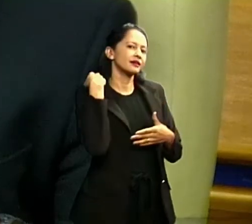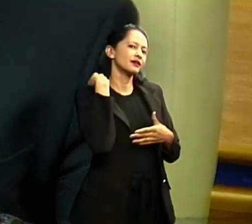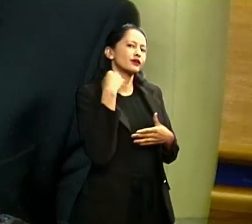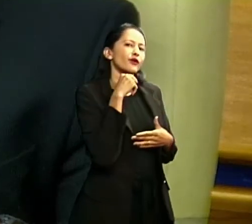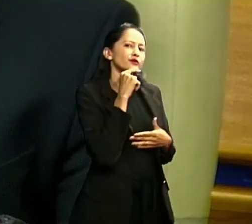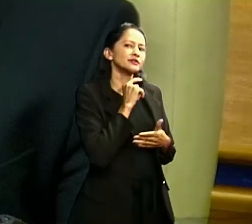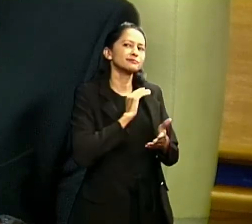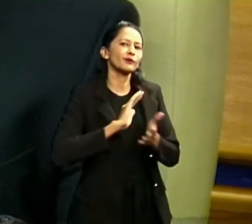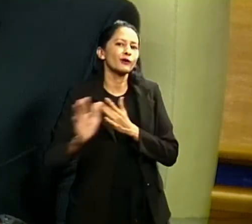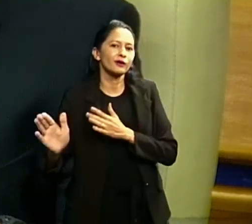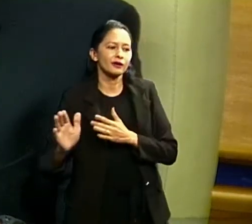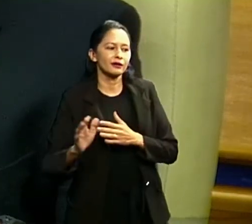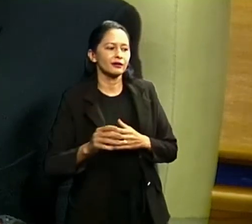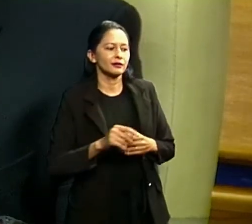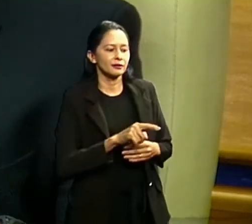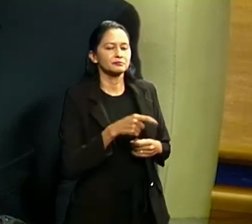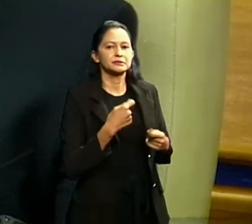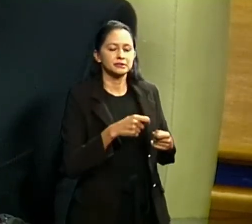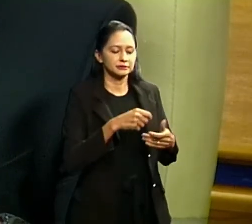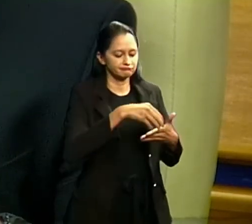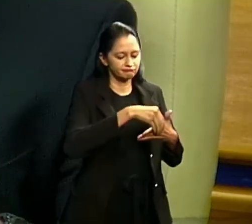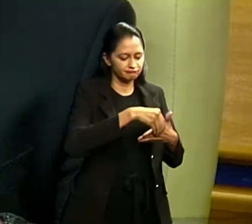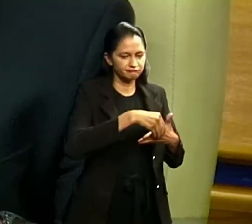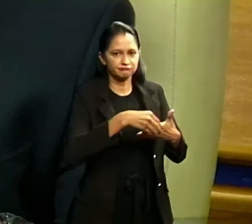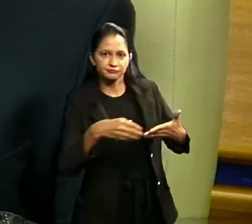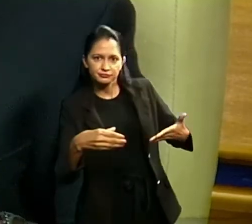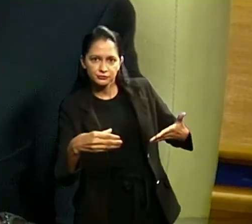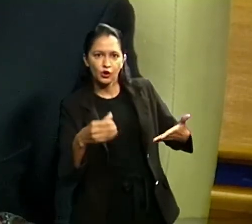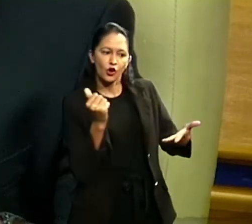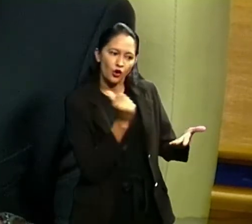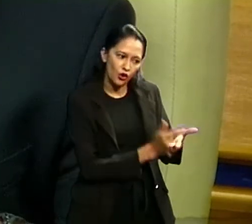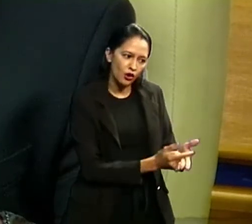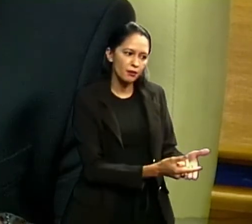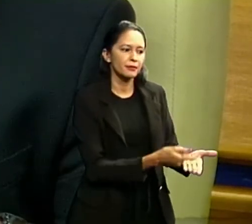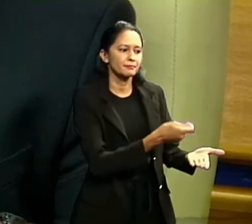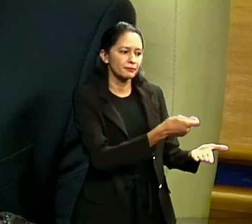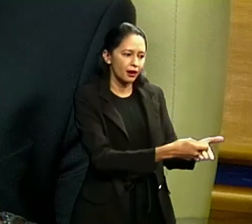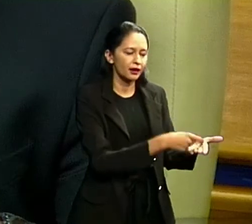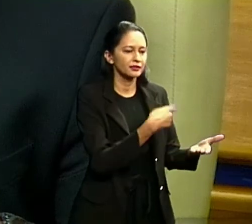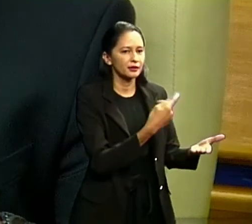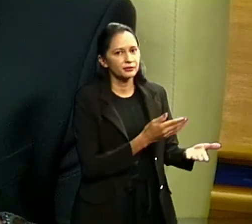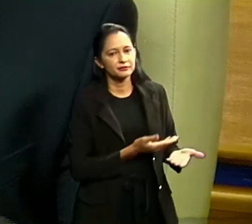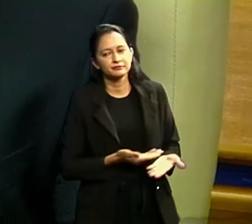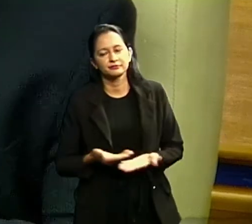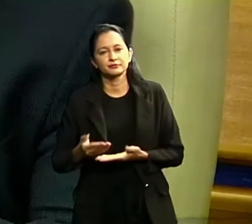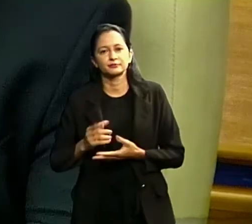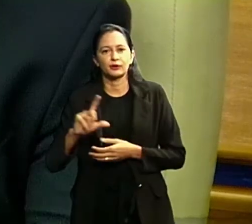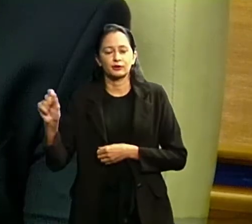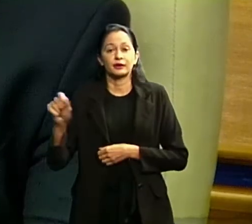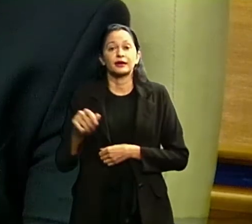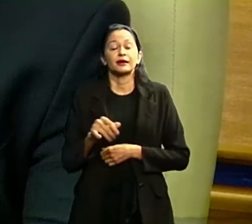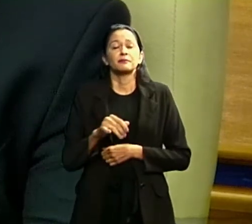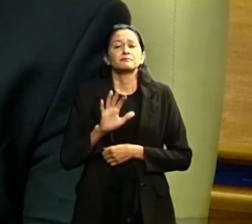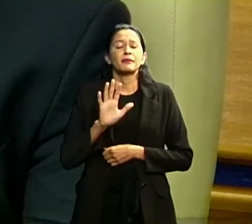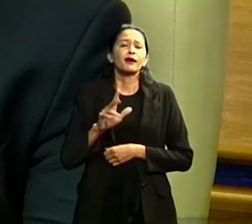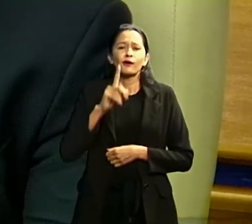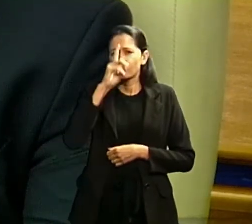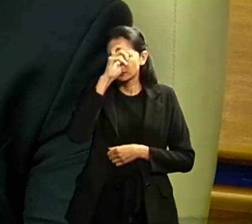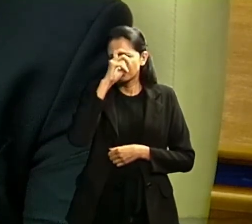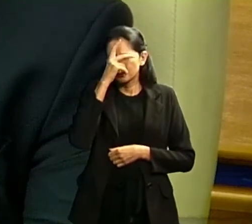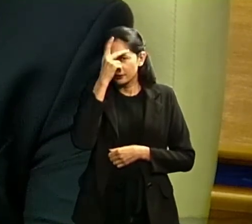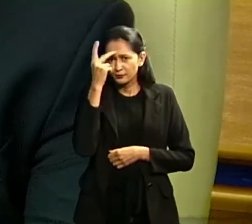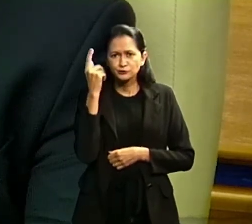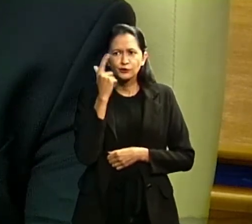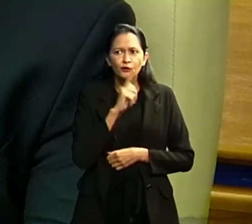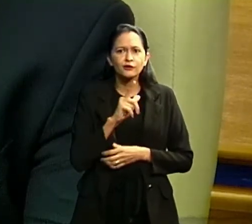presidente? Então, esse projeto foi apresentado no ano passado, no dia 14 de setembro, e esse projeto já está em tramitação